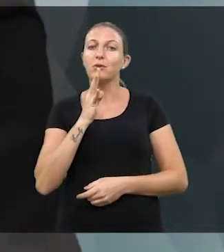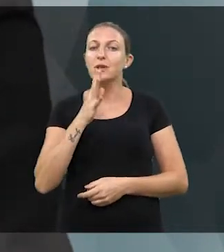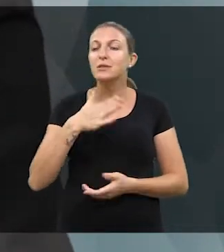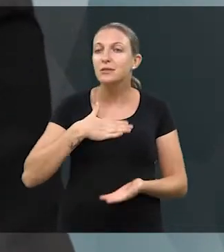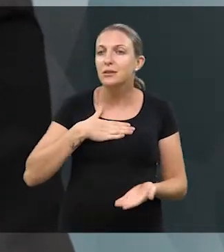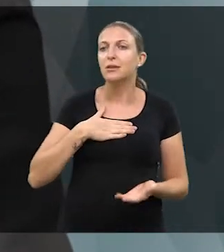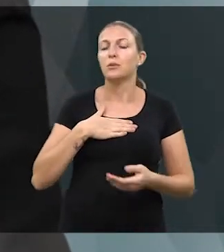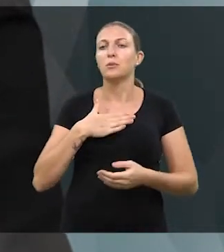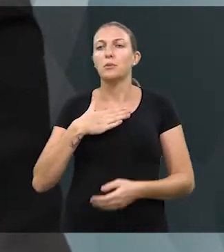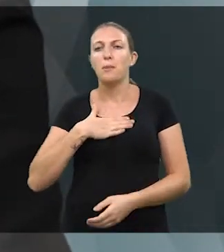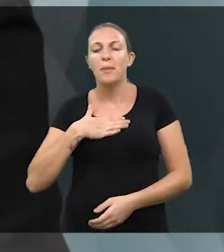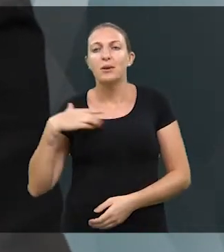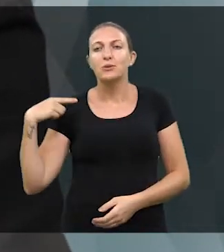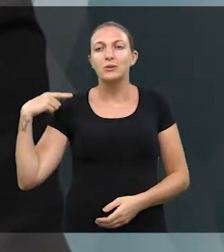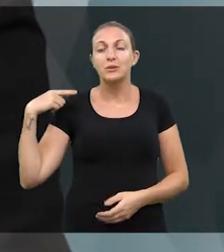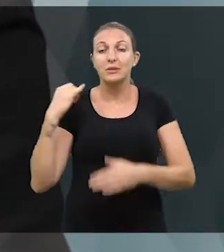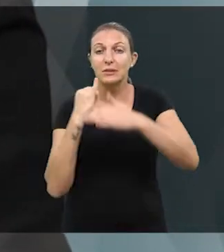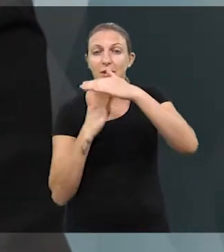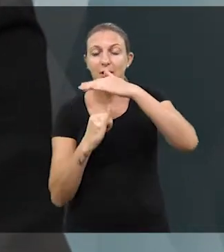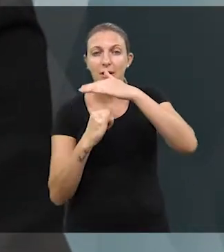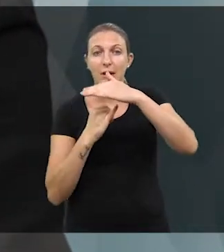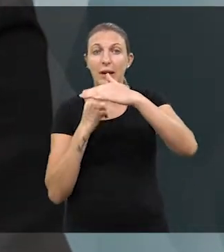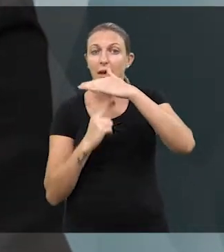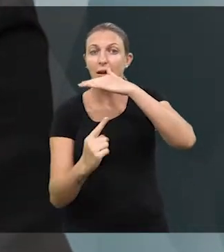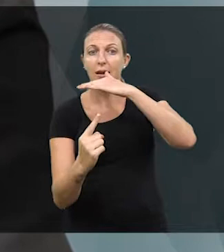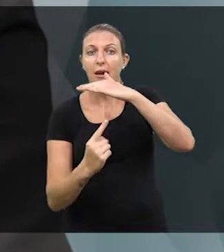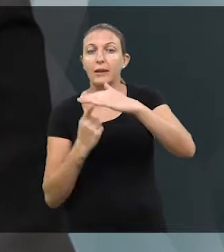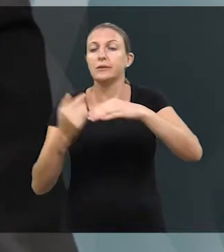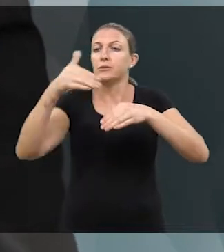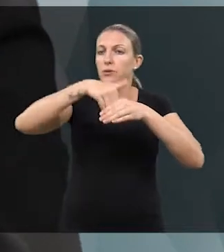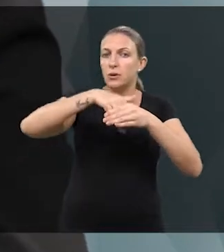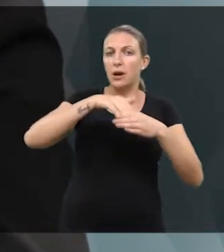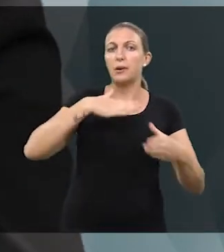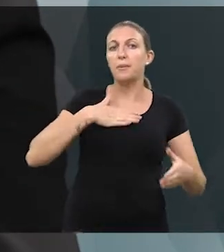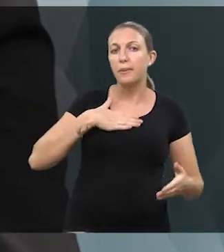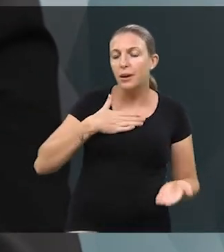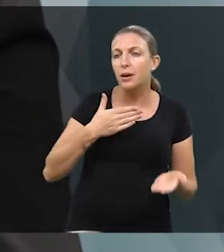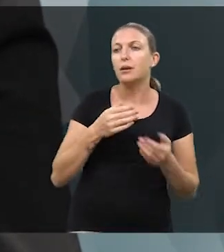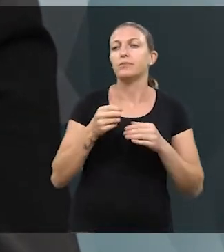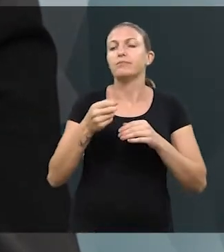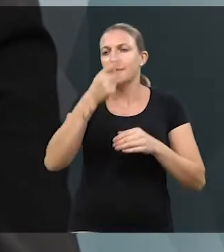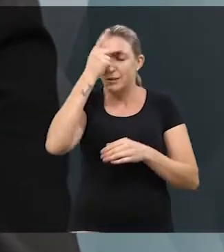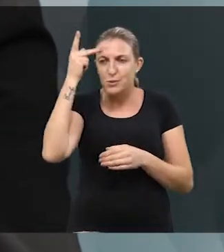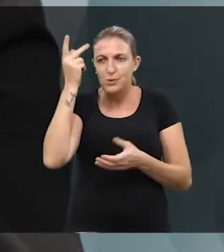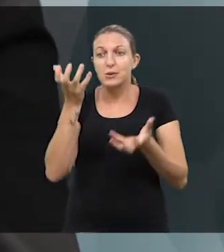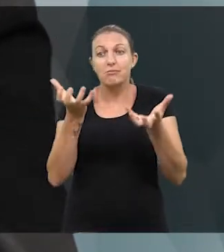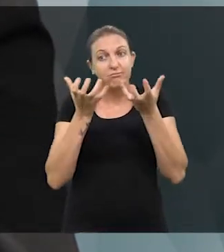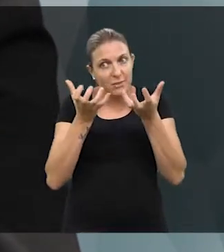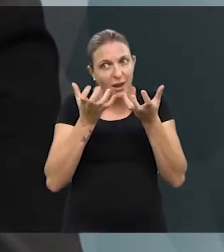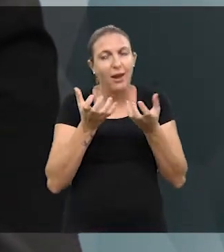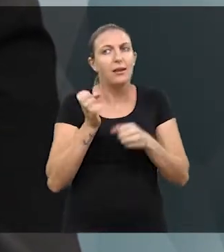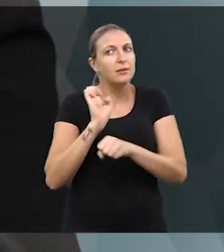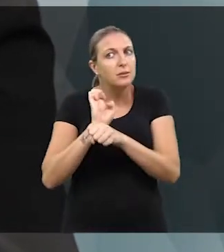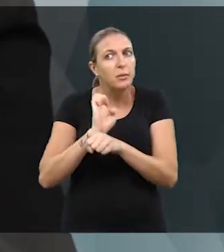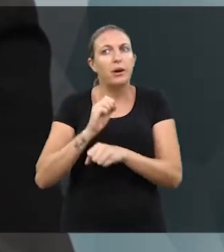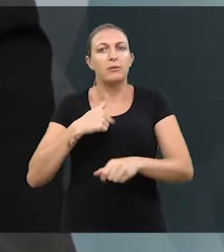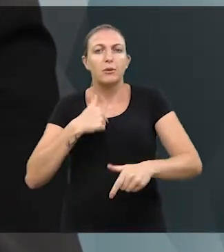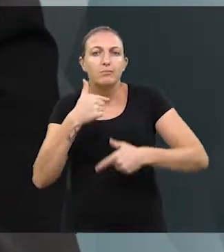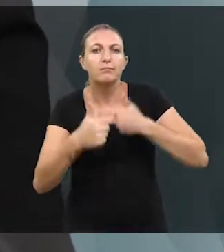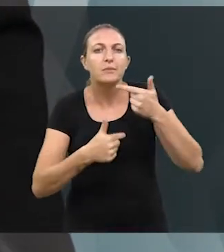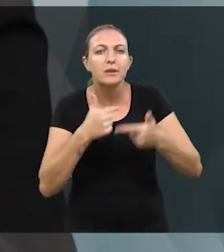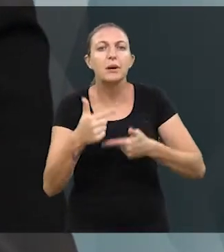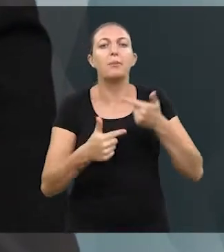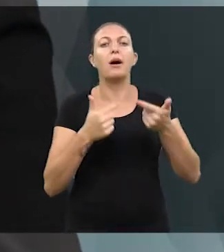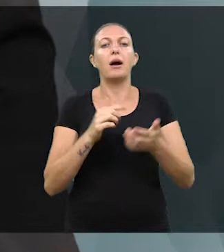né mas a gente era uma expectativa então o mas se essa expectativa não se tornarem efetividade nec a pessoa vê